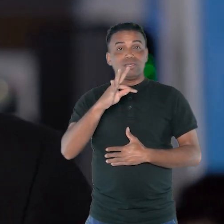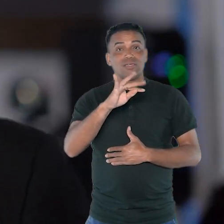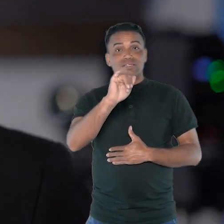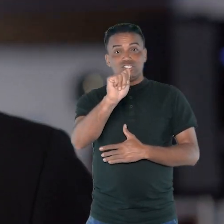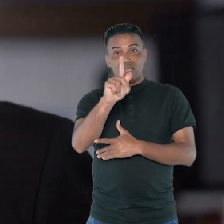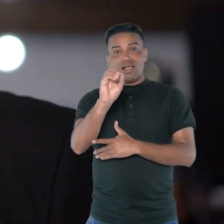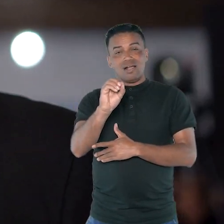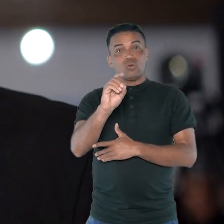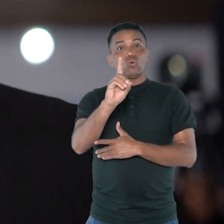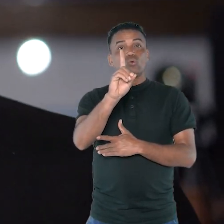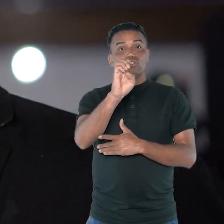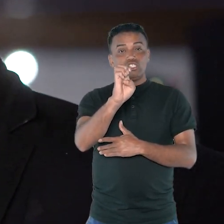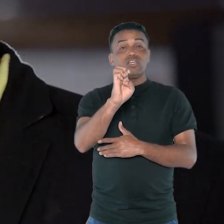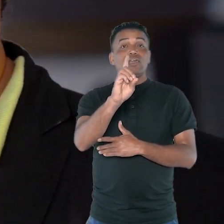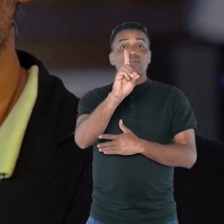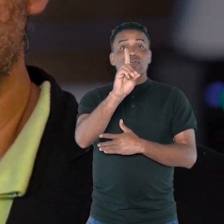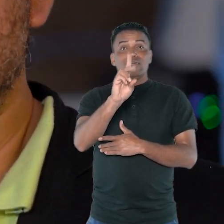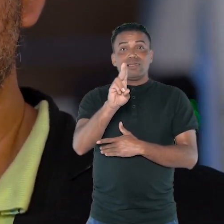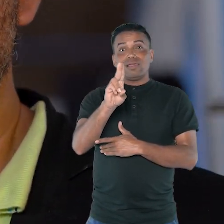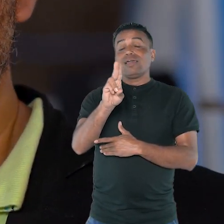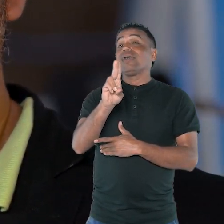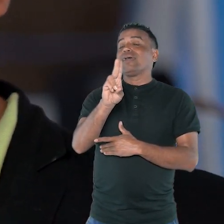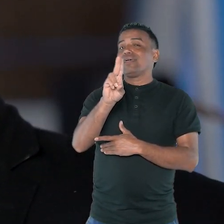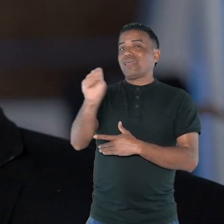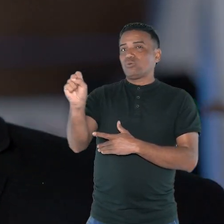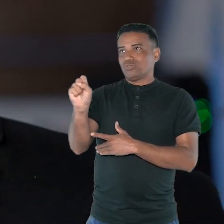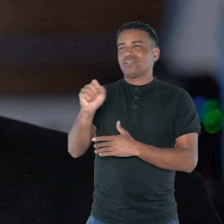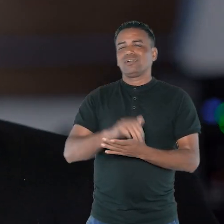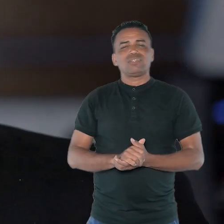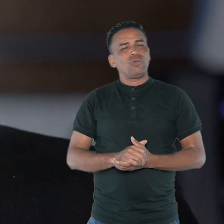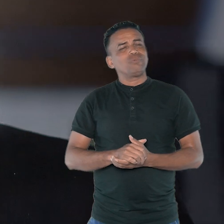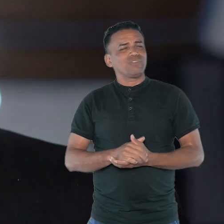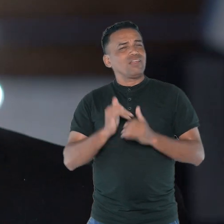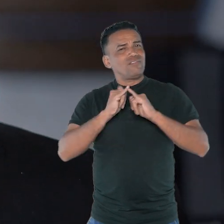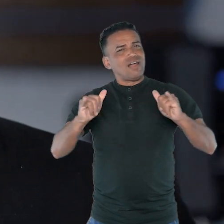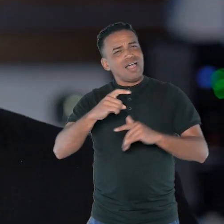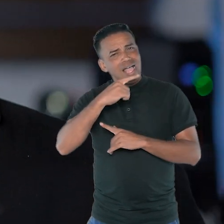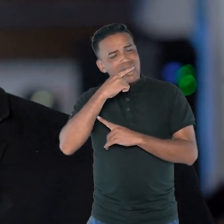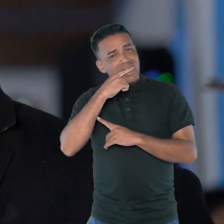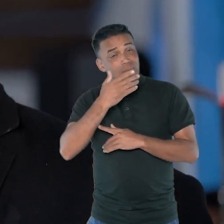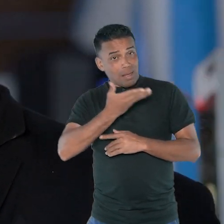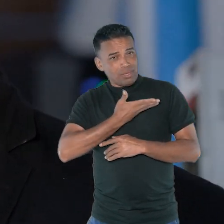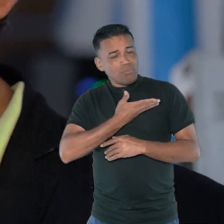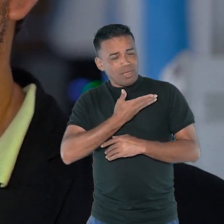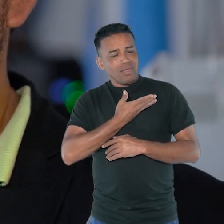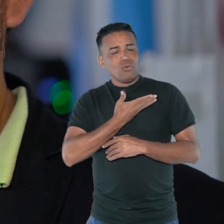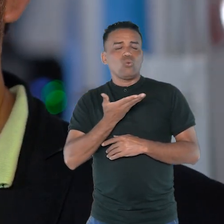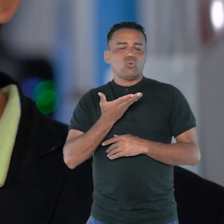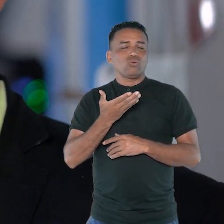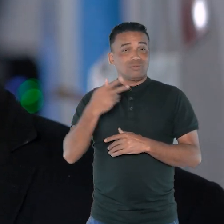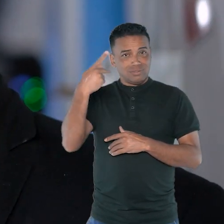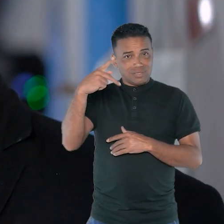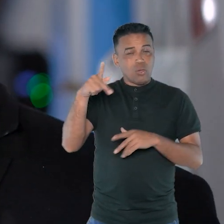já declarar uma certa inveja, né? Quando, assim, eu desculpe que um amigo meu foi seu professor, eu só queria também ter sido,